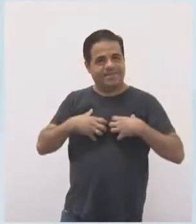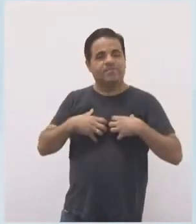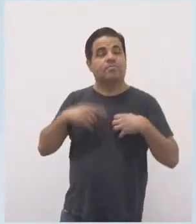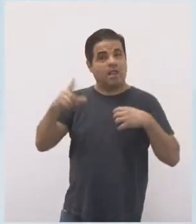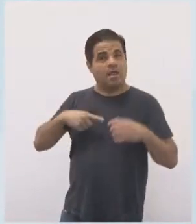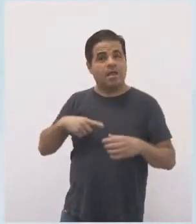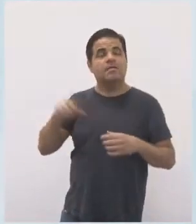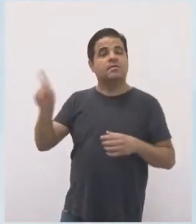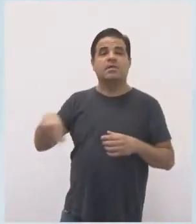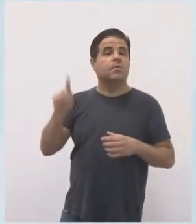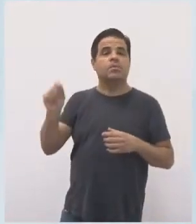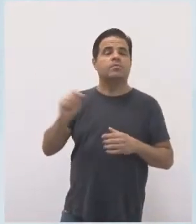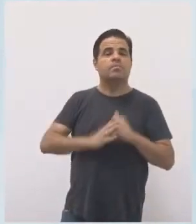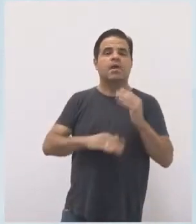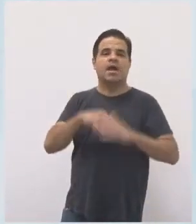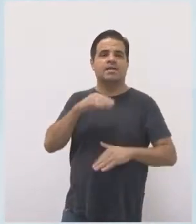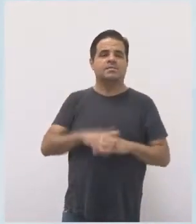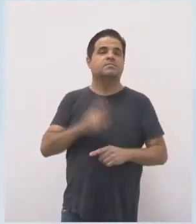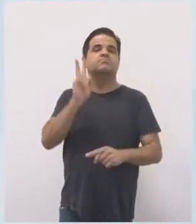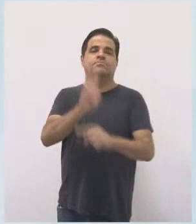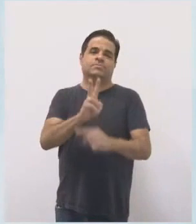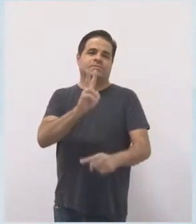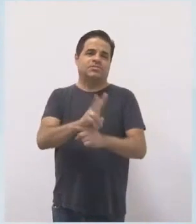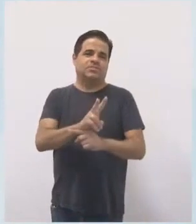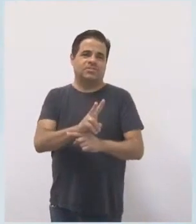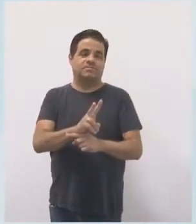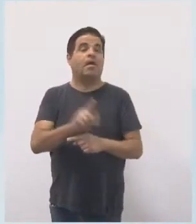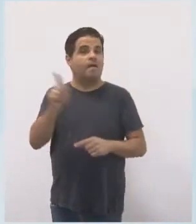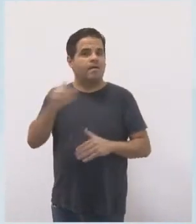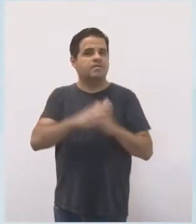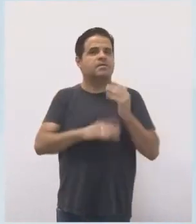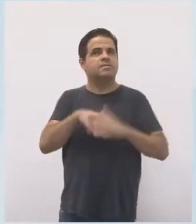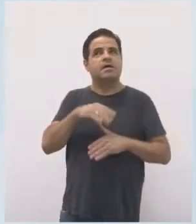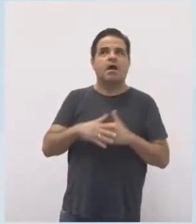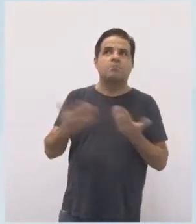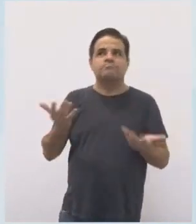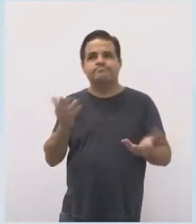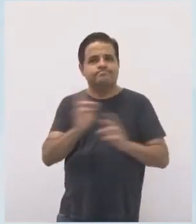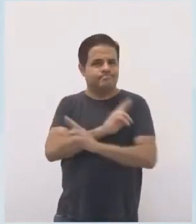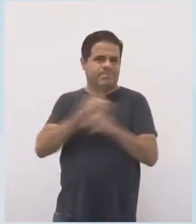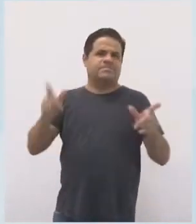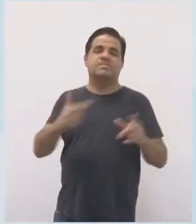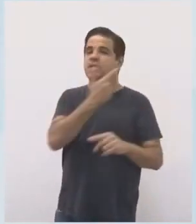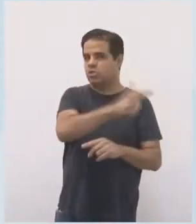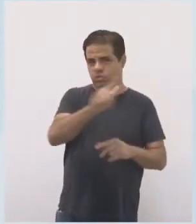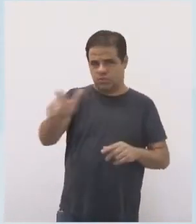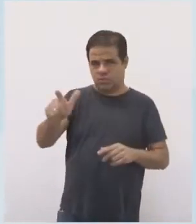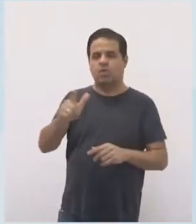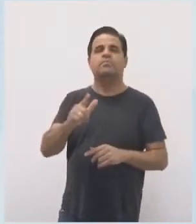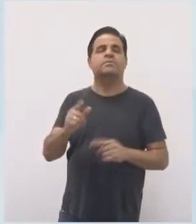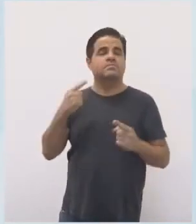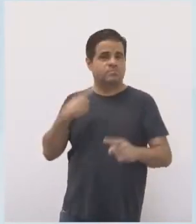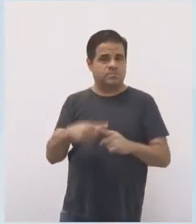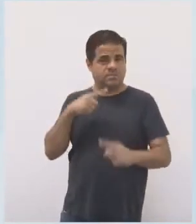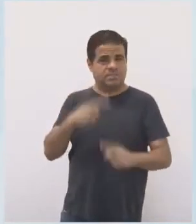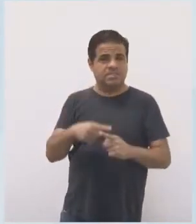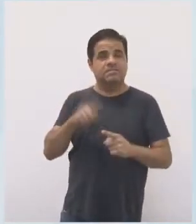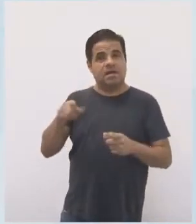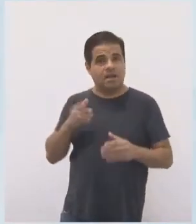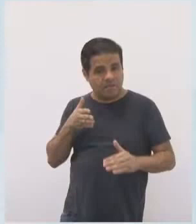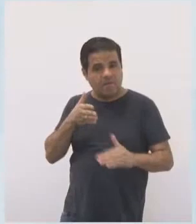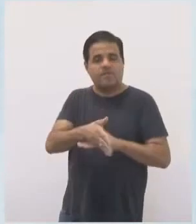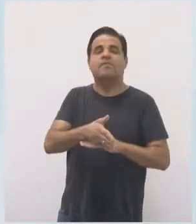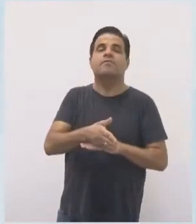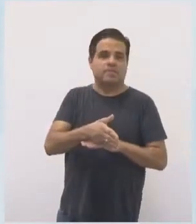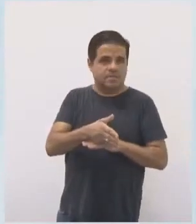tem uma ação protetiva. Essa ação ela é um pouquinho diferente das outras, né? Porque ela vai